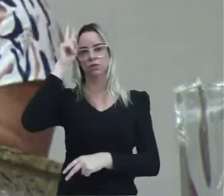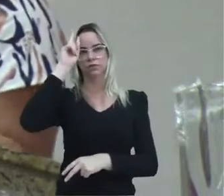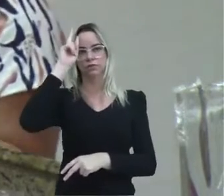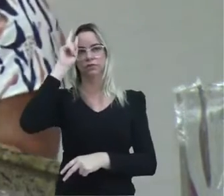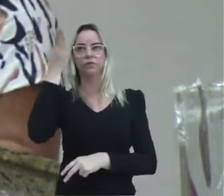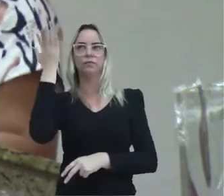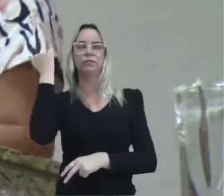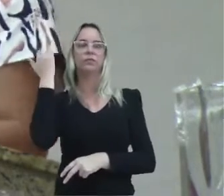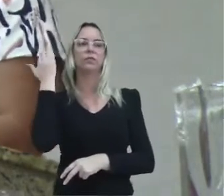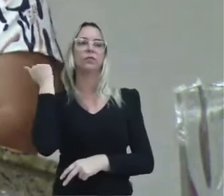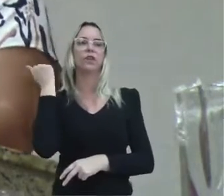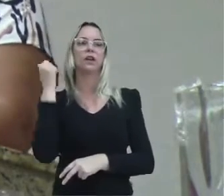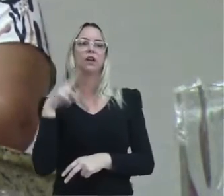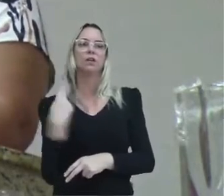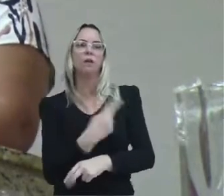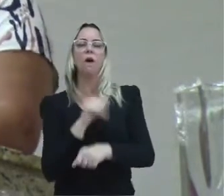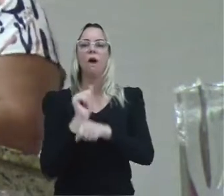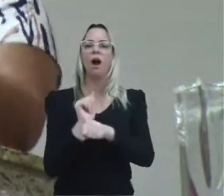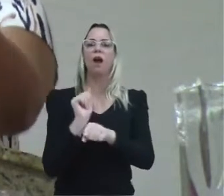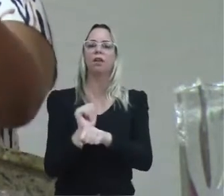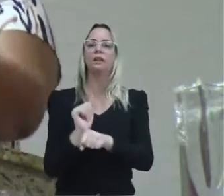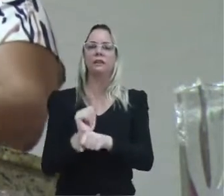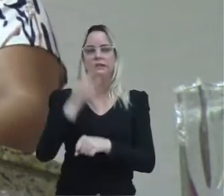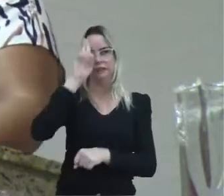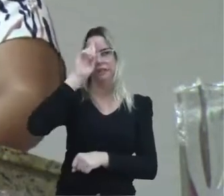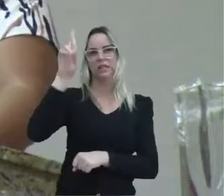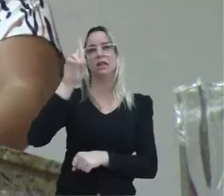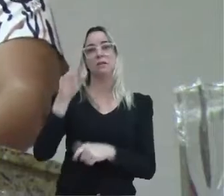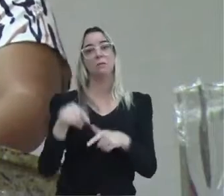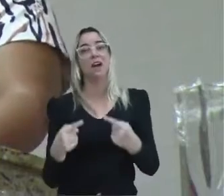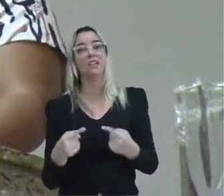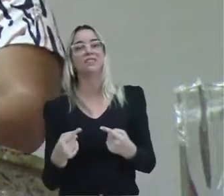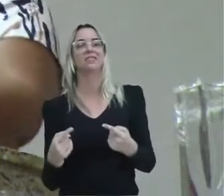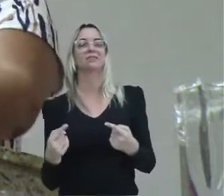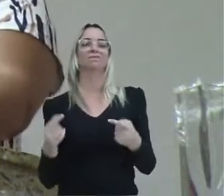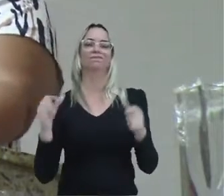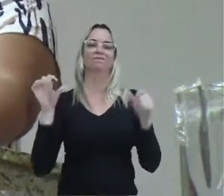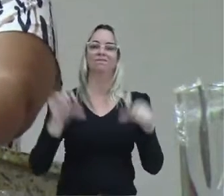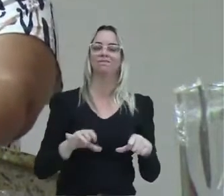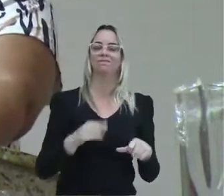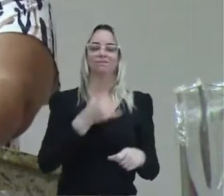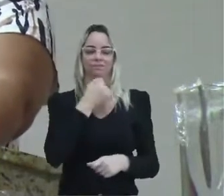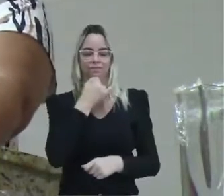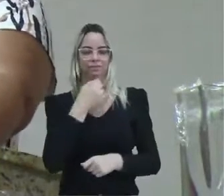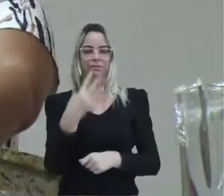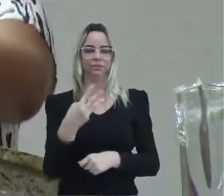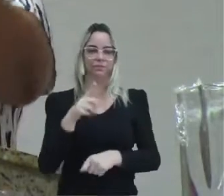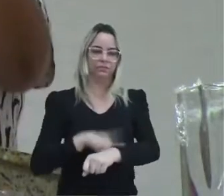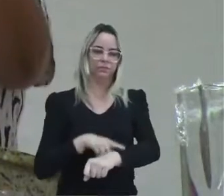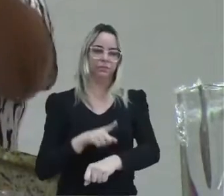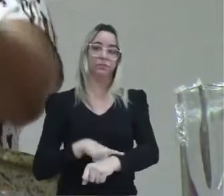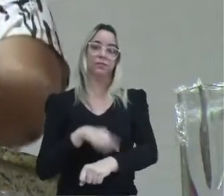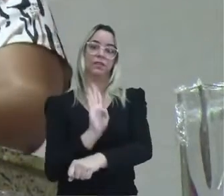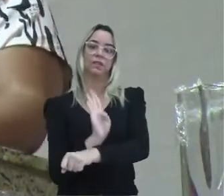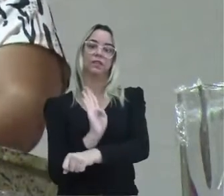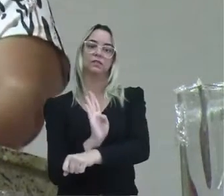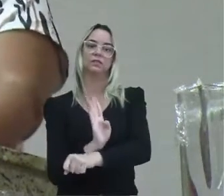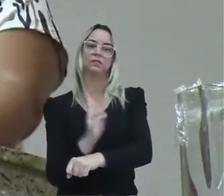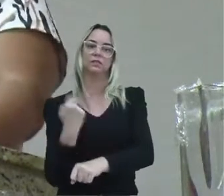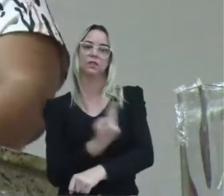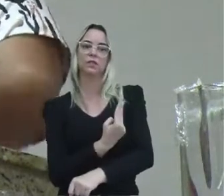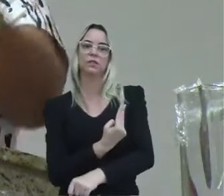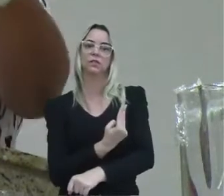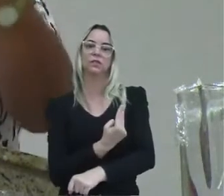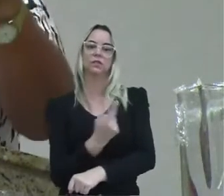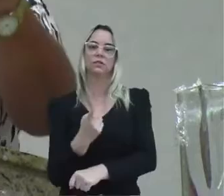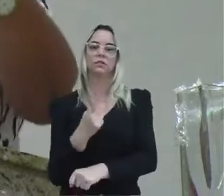estávamos aguardando a administração, infelizmente, 3 horas da tarde nós estávamos na